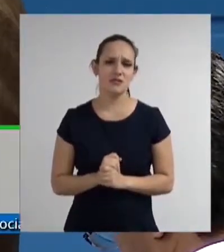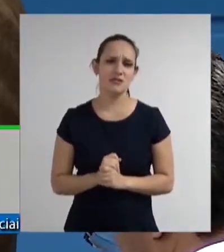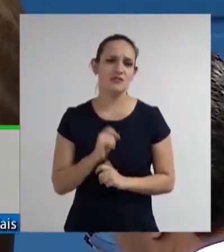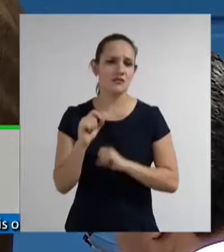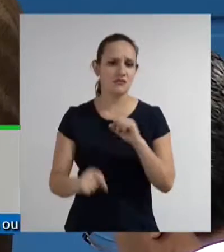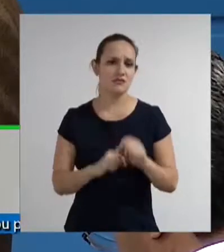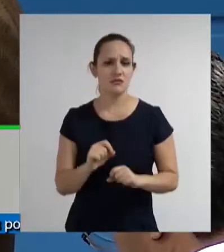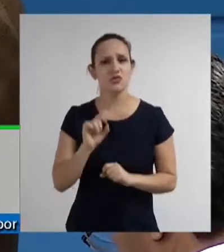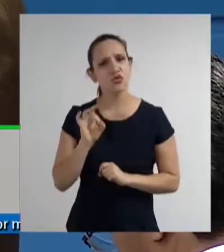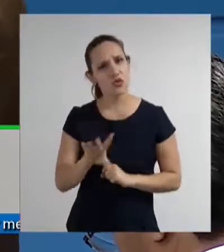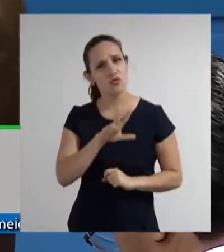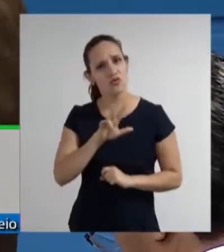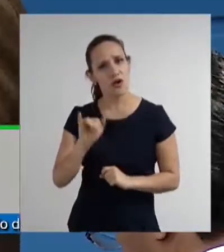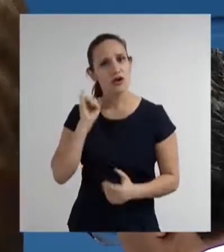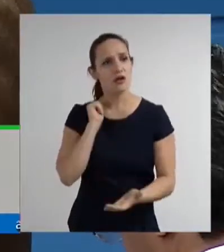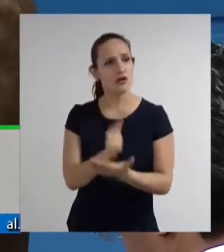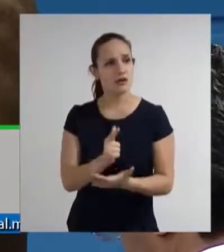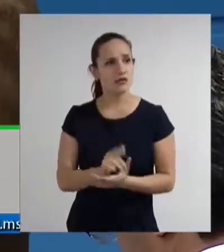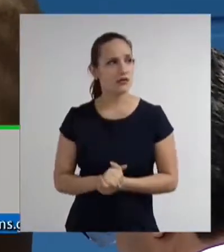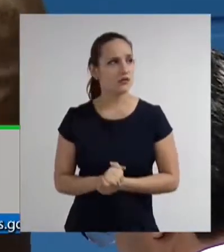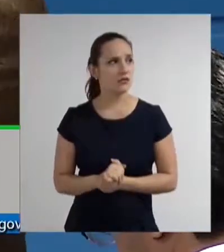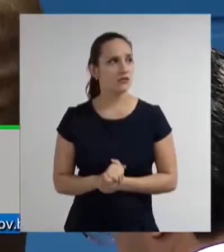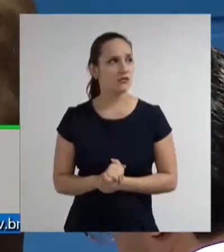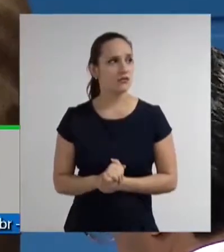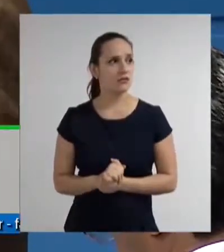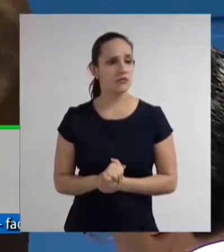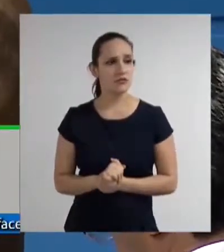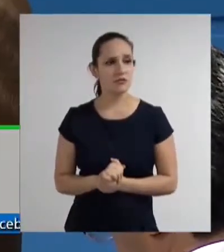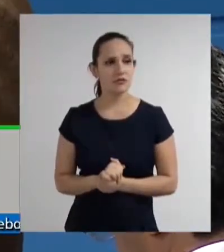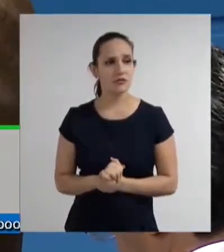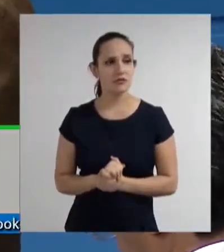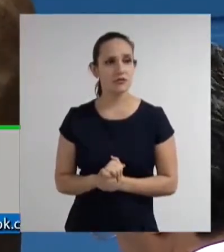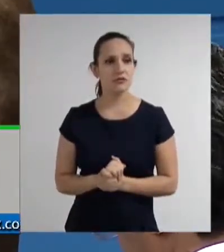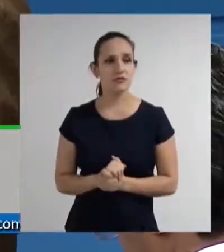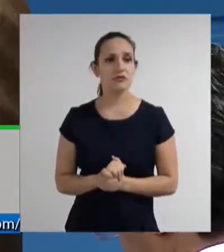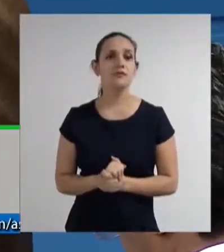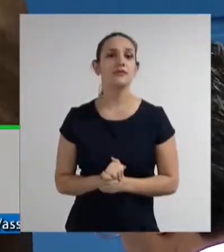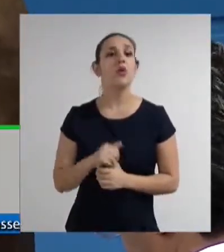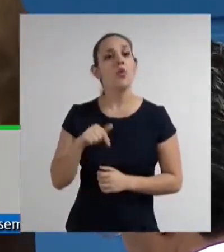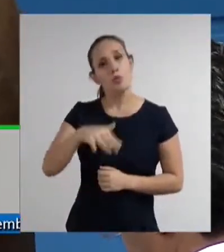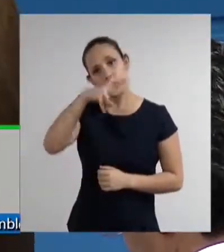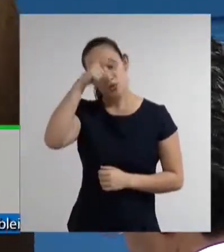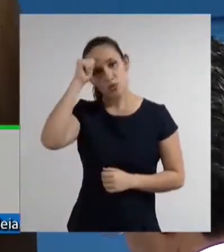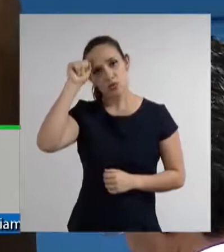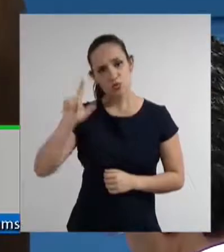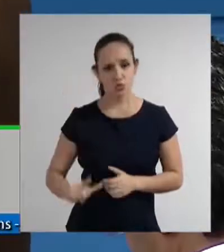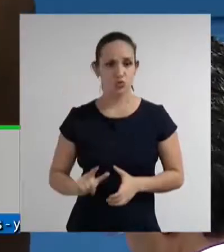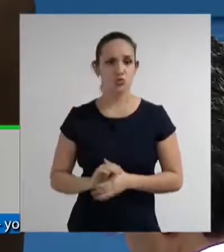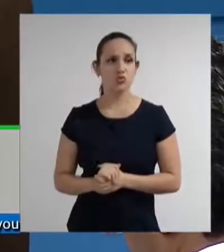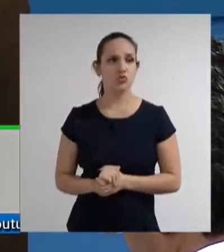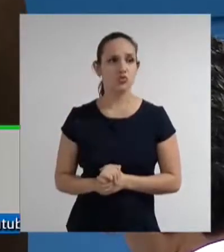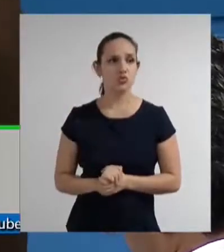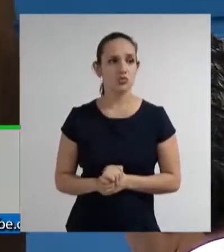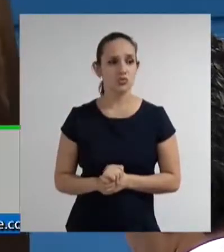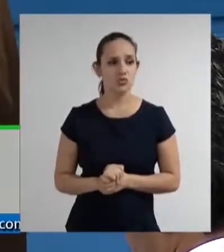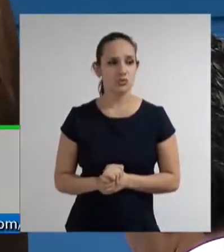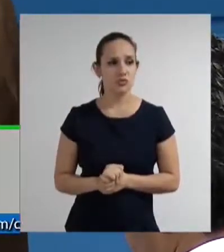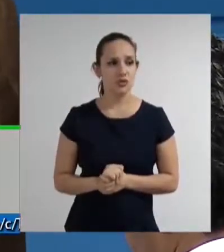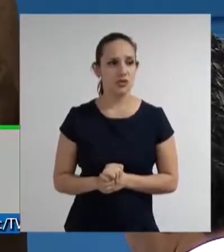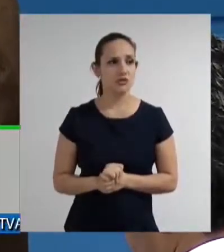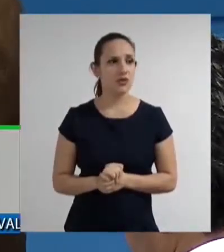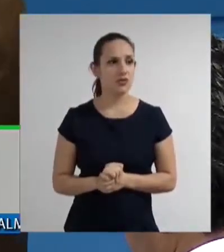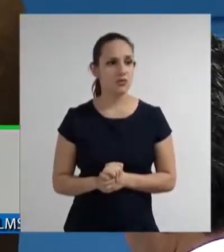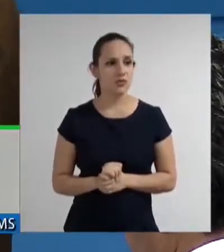se tiver essa situação resolvida. Situação essa que o Mato Grosso do Sul tem interesse, né, através desses estados que faz